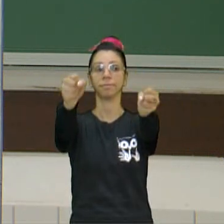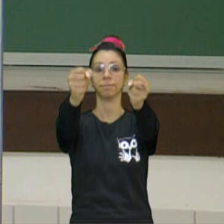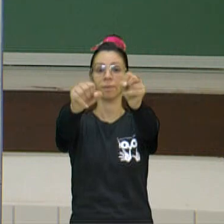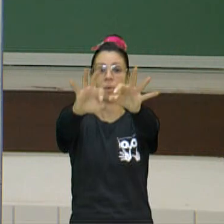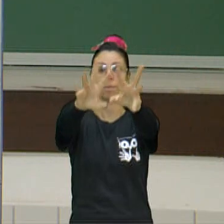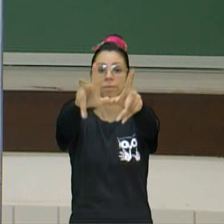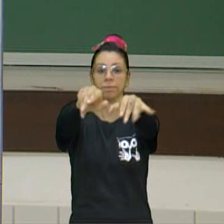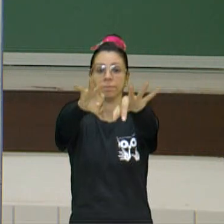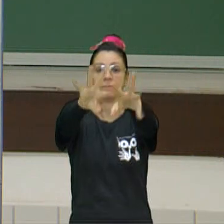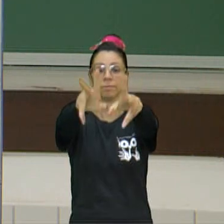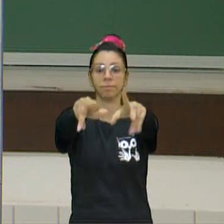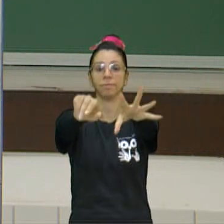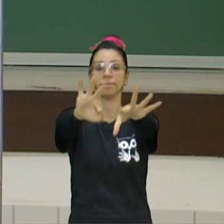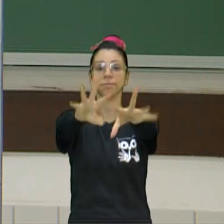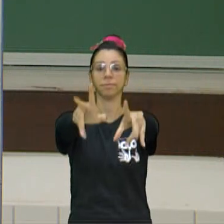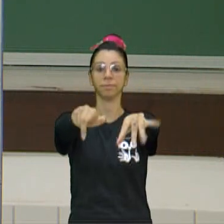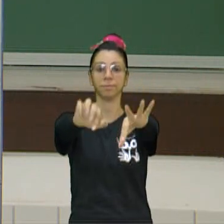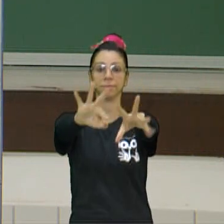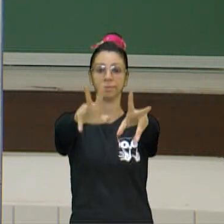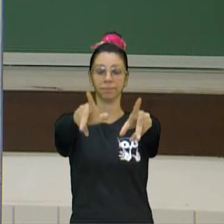dedos.